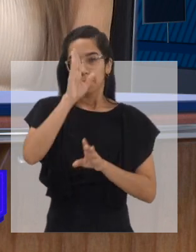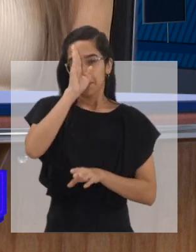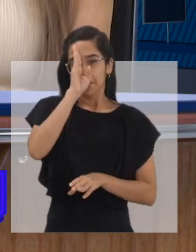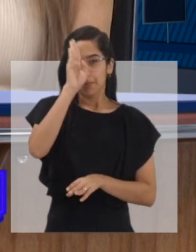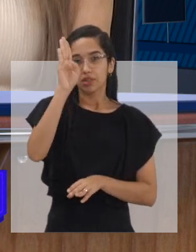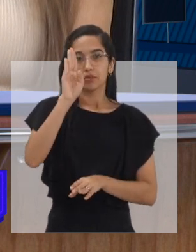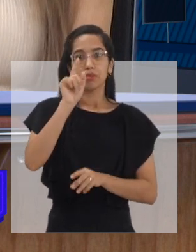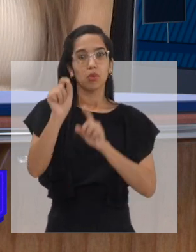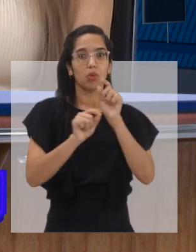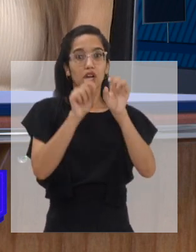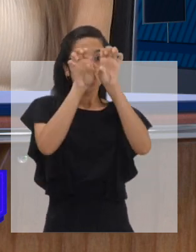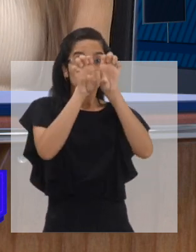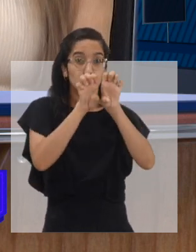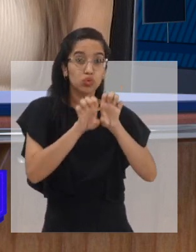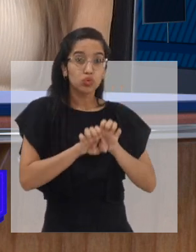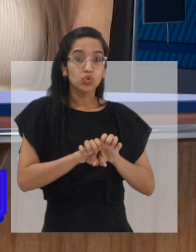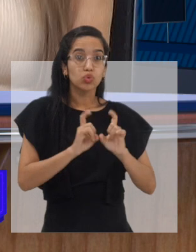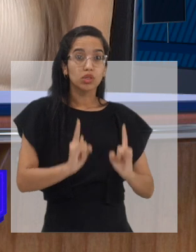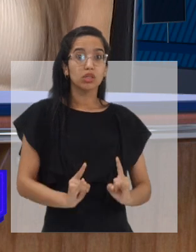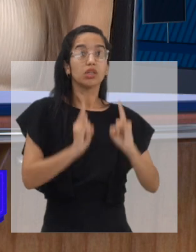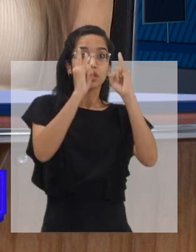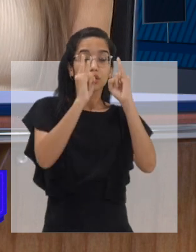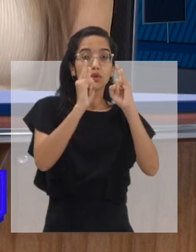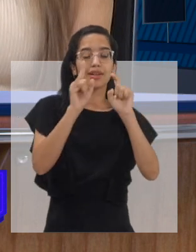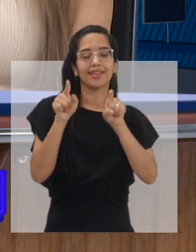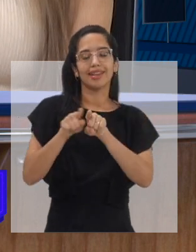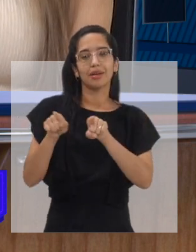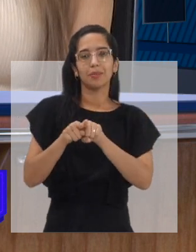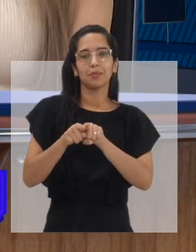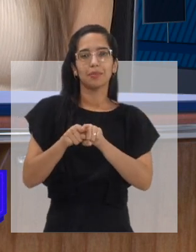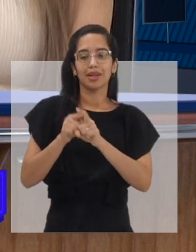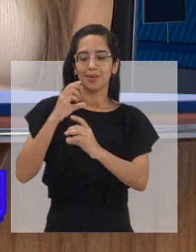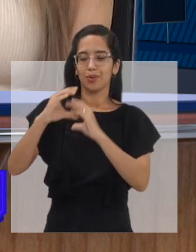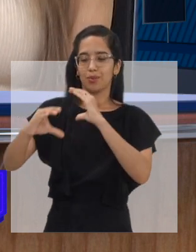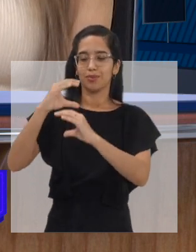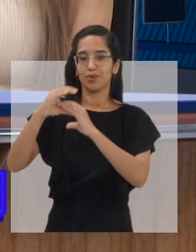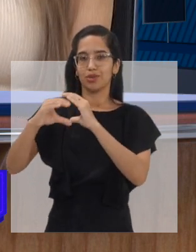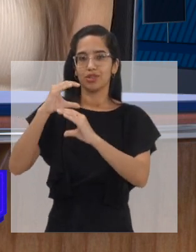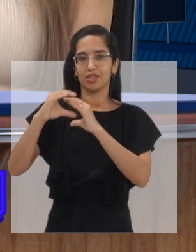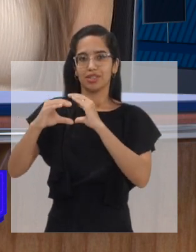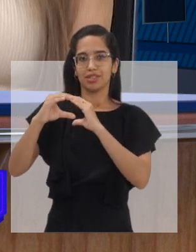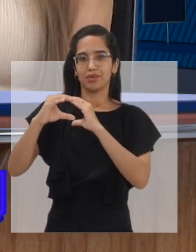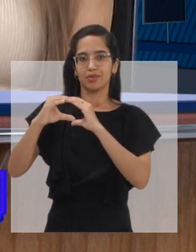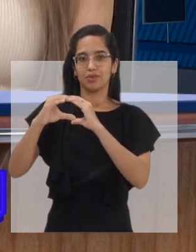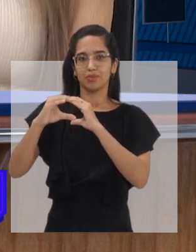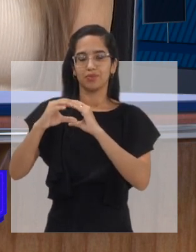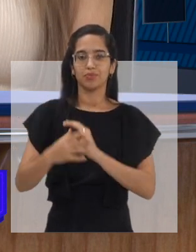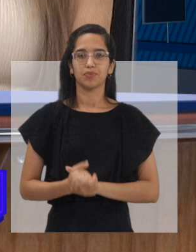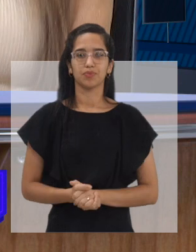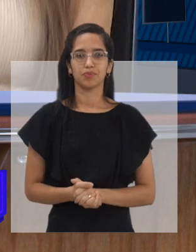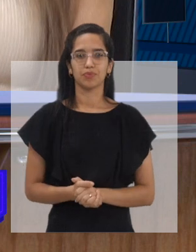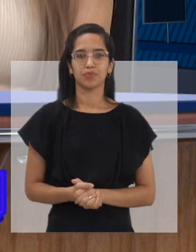da arquitetura, né, dos prédios até a comunicação, a educação.